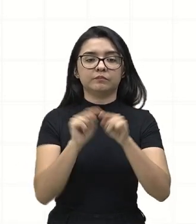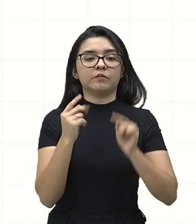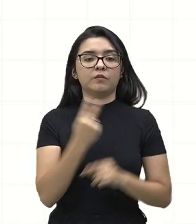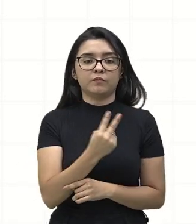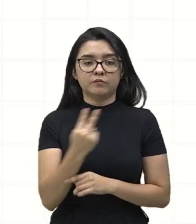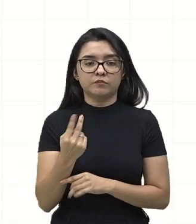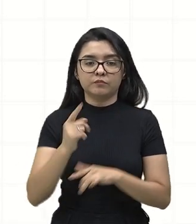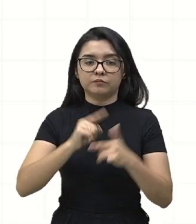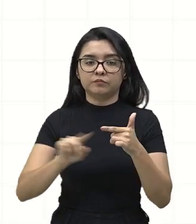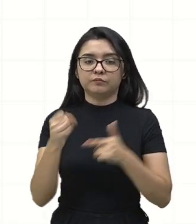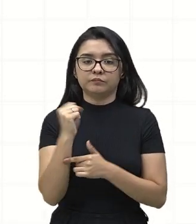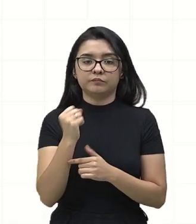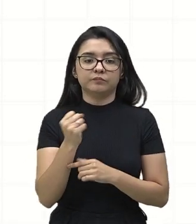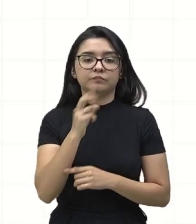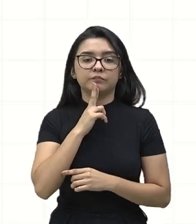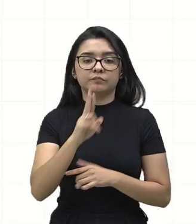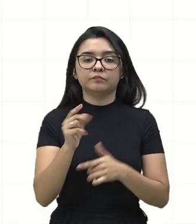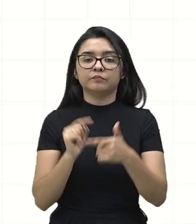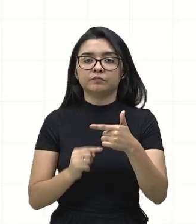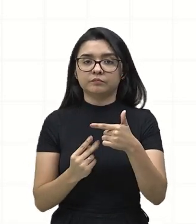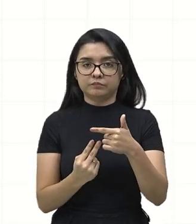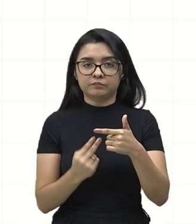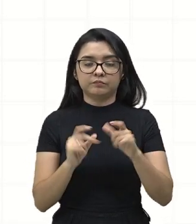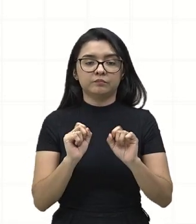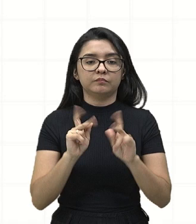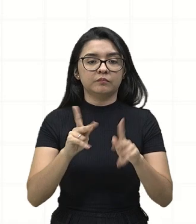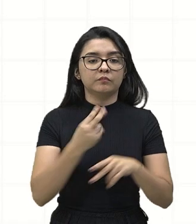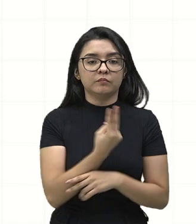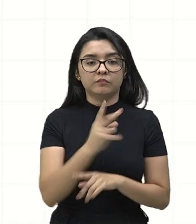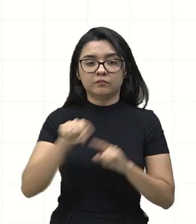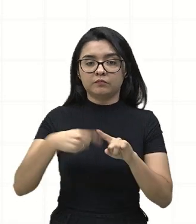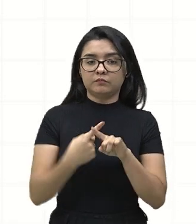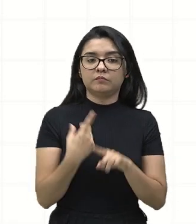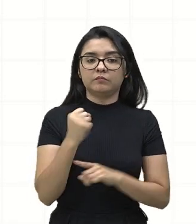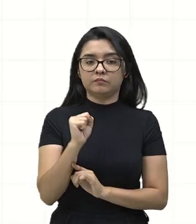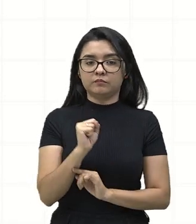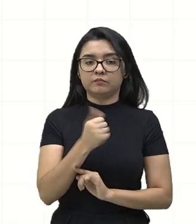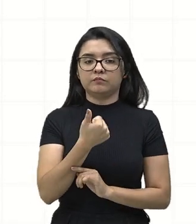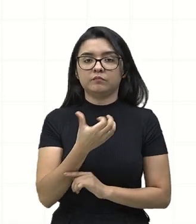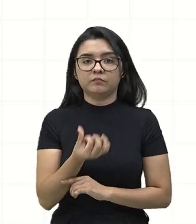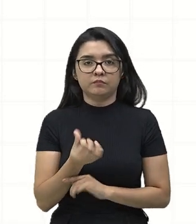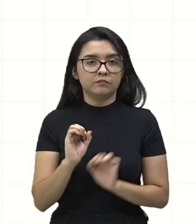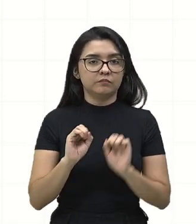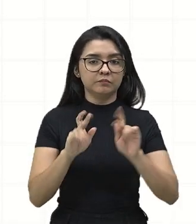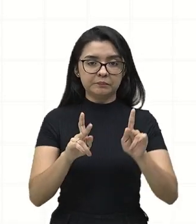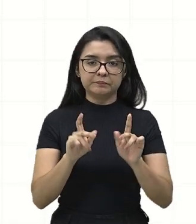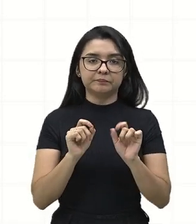dividido por 8, que dá 2. 2 vezes 8, 16.